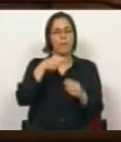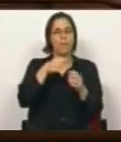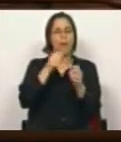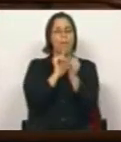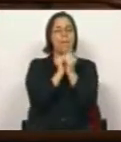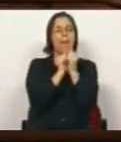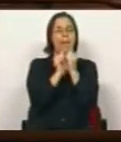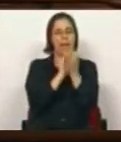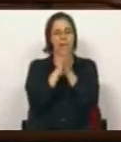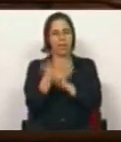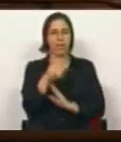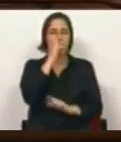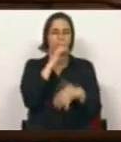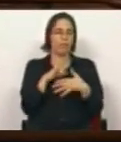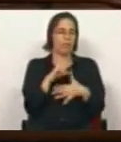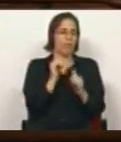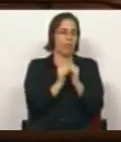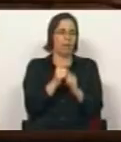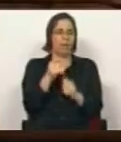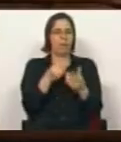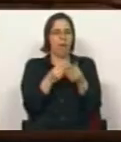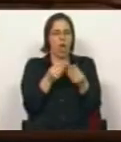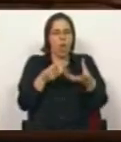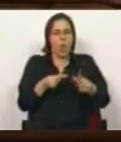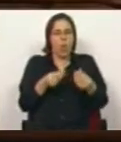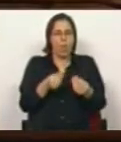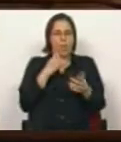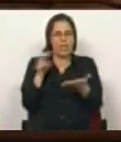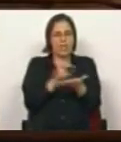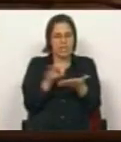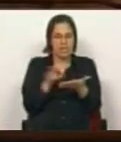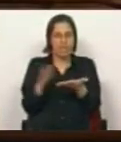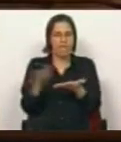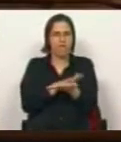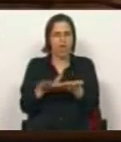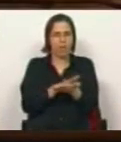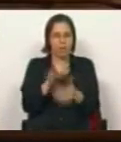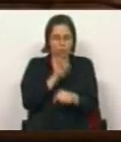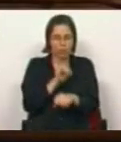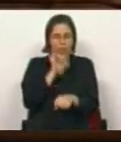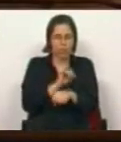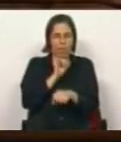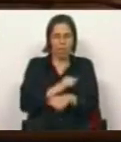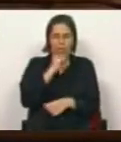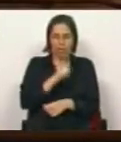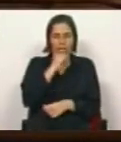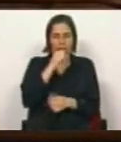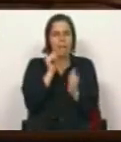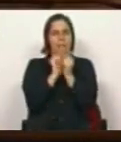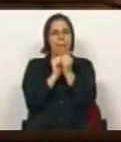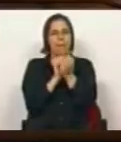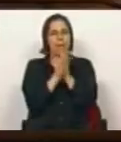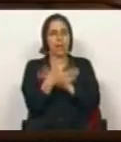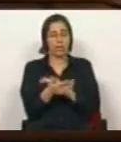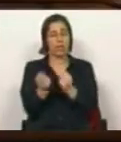reciclado, também era uma chatice, porque o papel era mais úmido e as impressoras e as fotocopiadoras encravavam constantemente com o papel